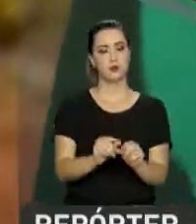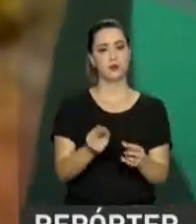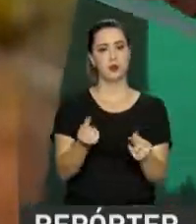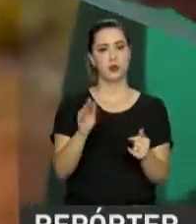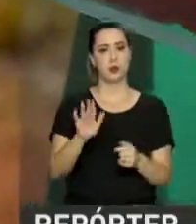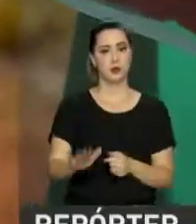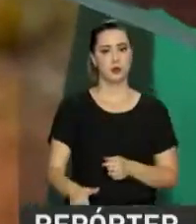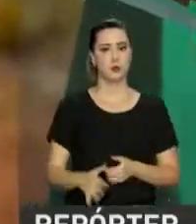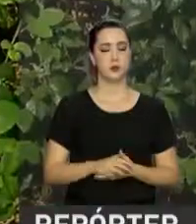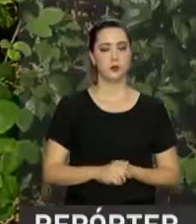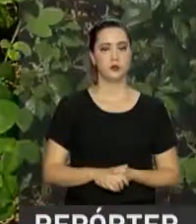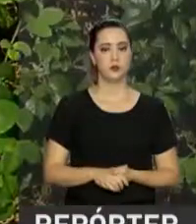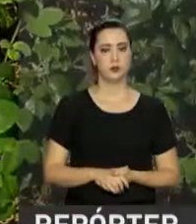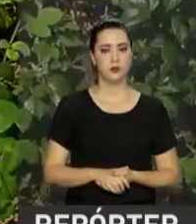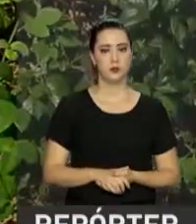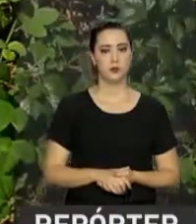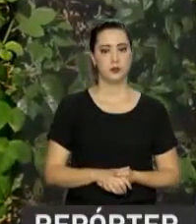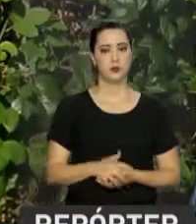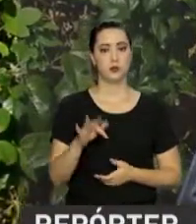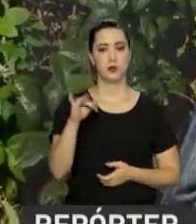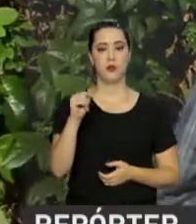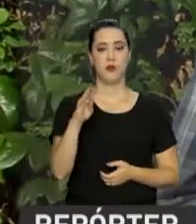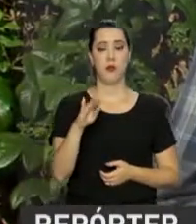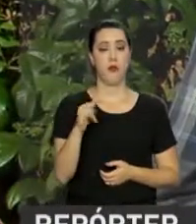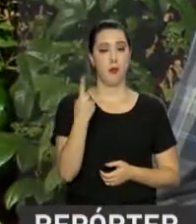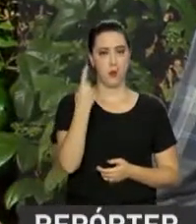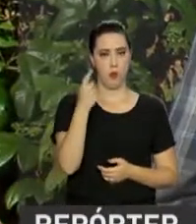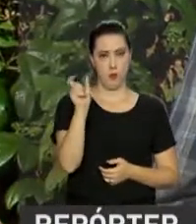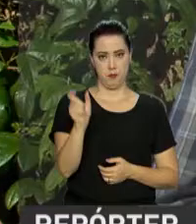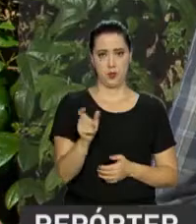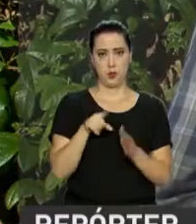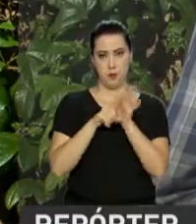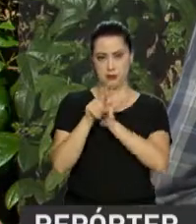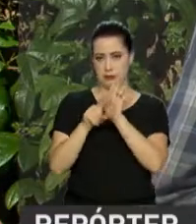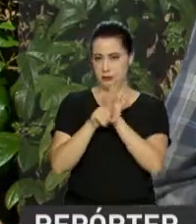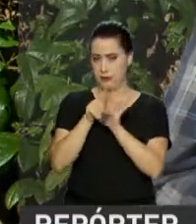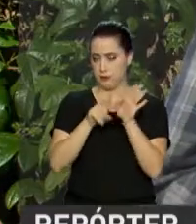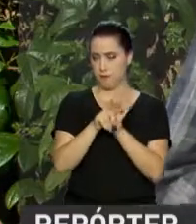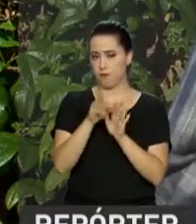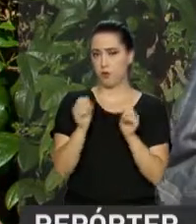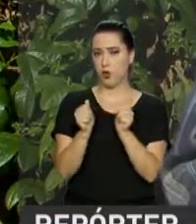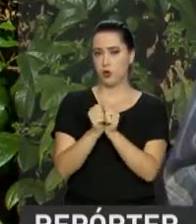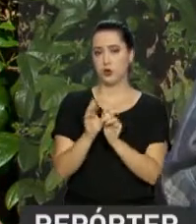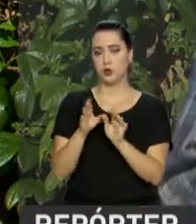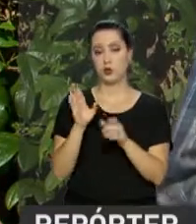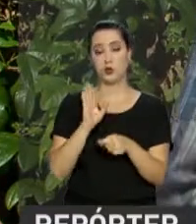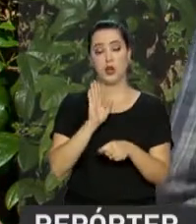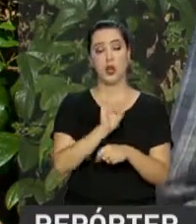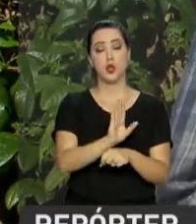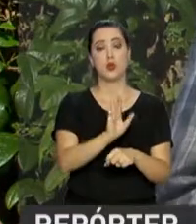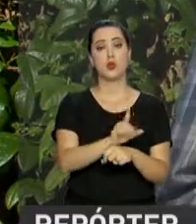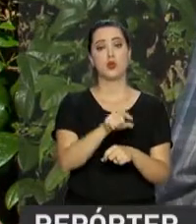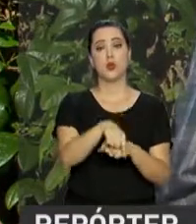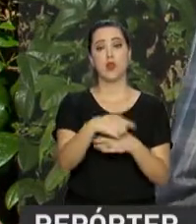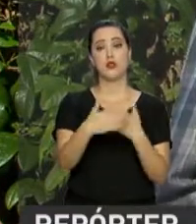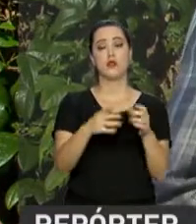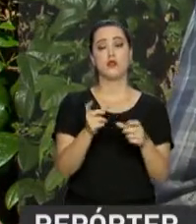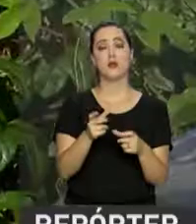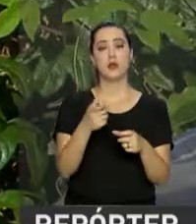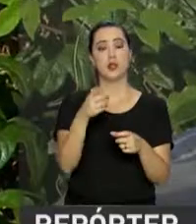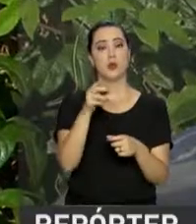preços da cesta básica fábio é um dos pesquisadores da embrapa que ajudaram no desenvolvimento do maracujá pérola do cerrado